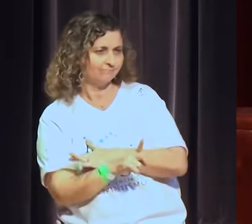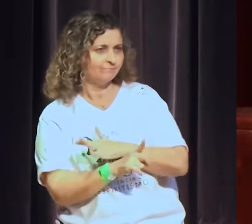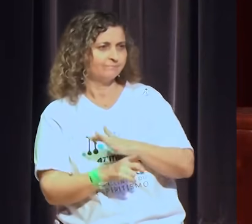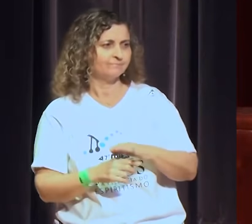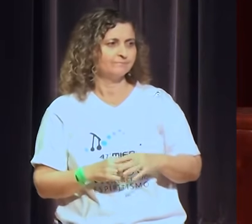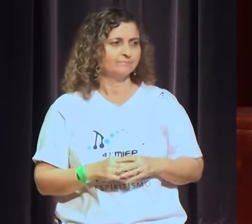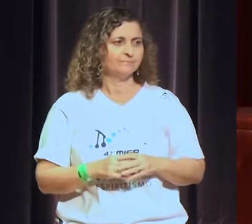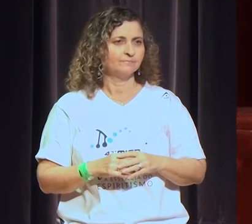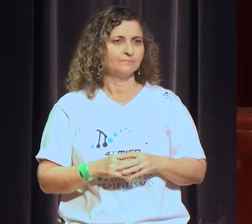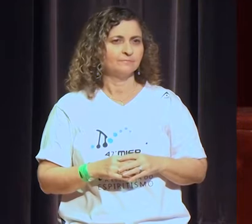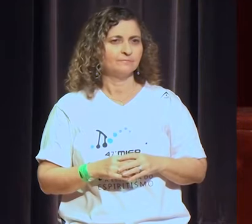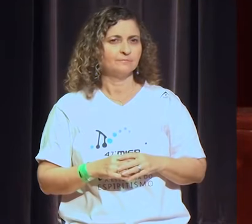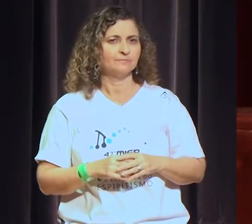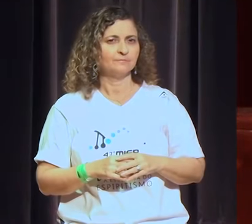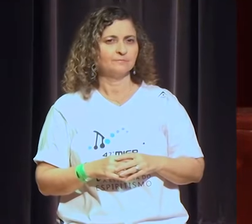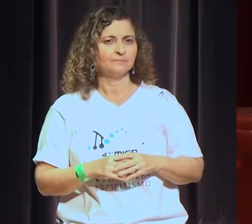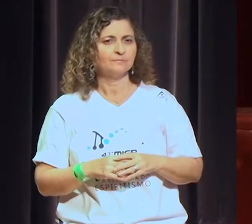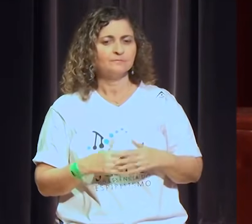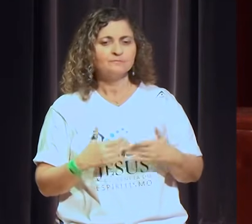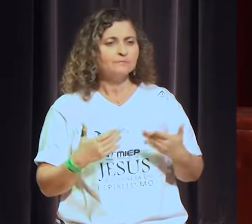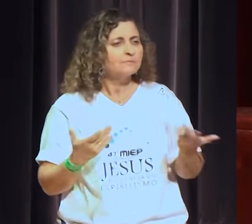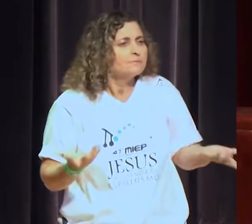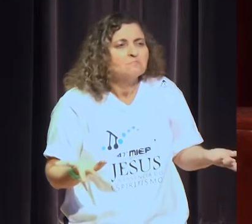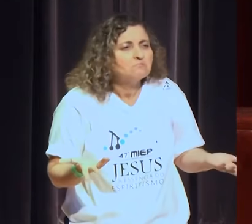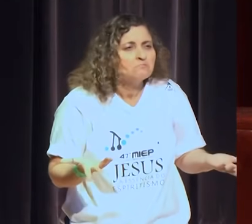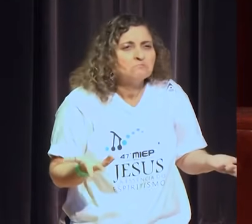Você vai apreciar. Deixa eu te perguntar uma coisa.